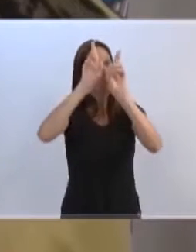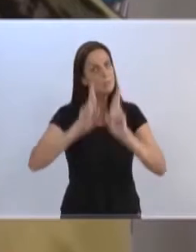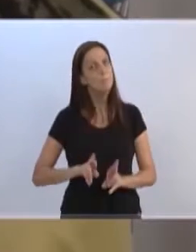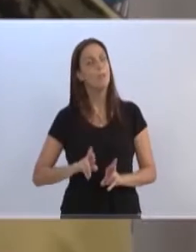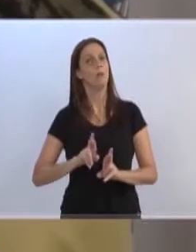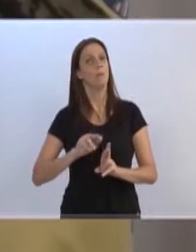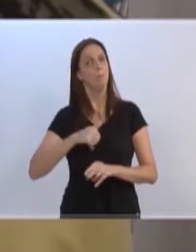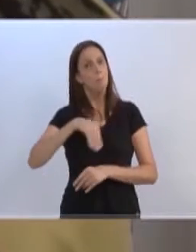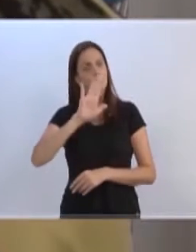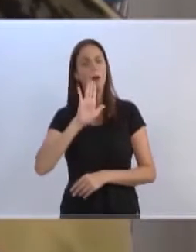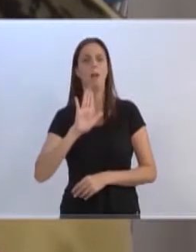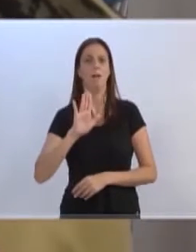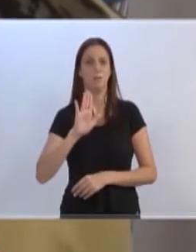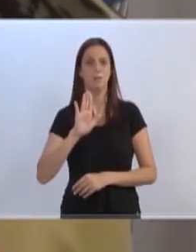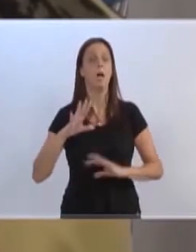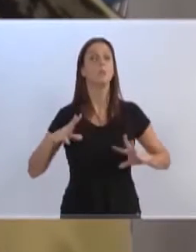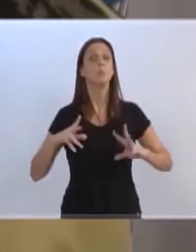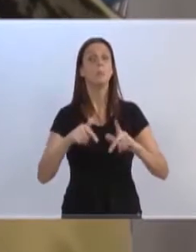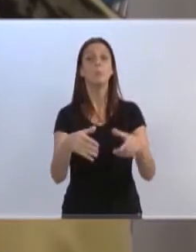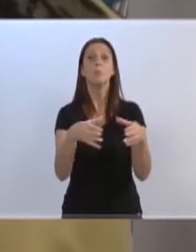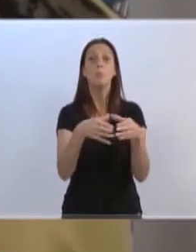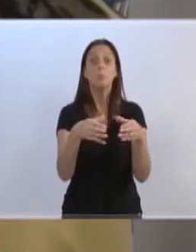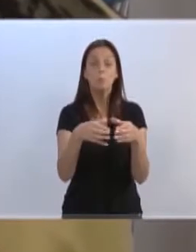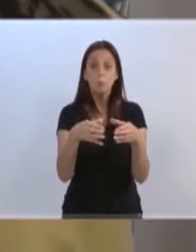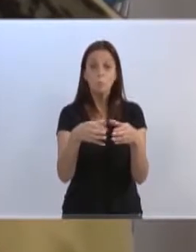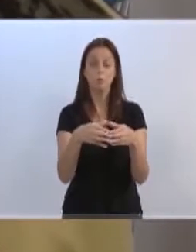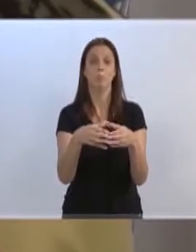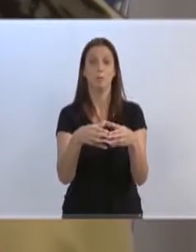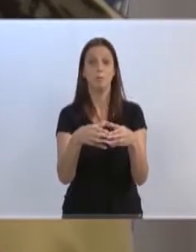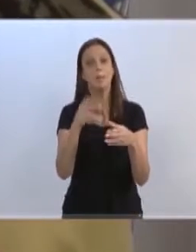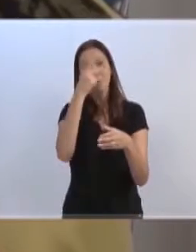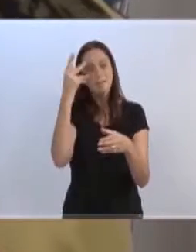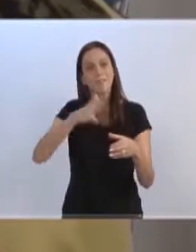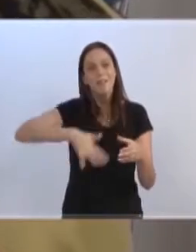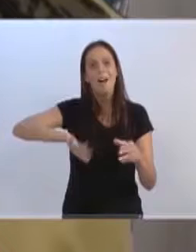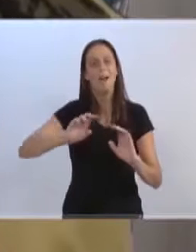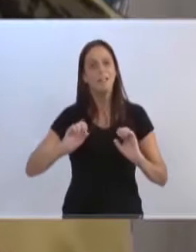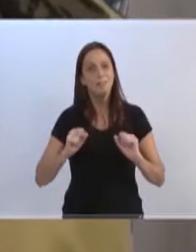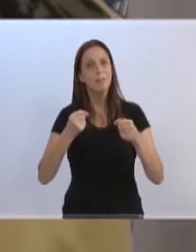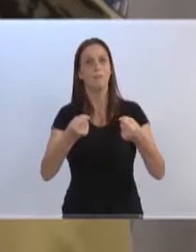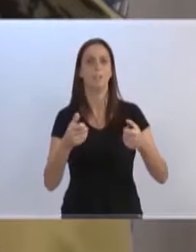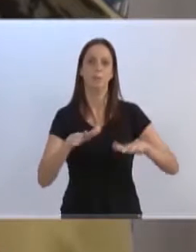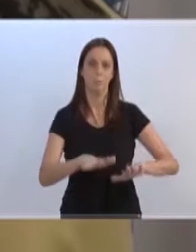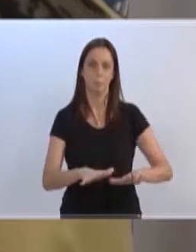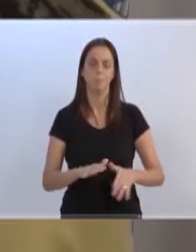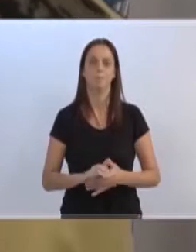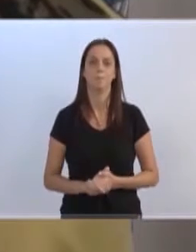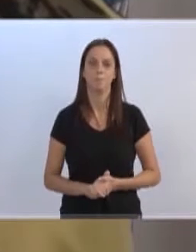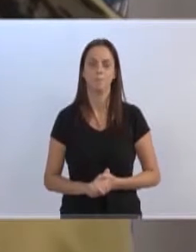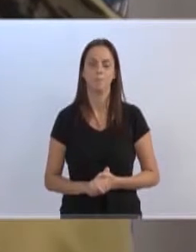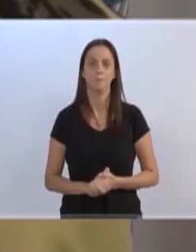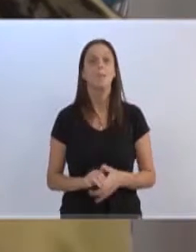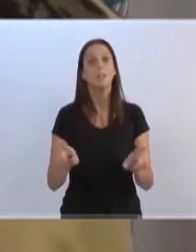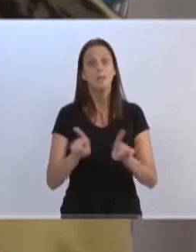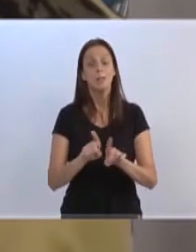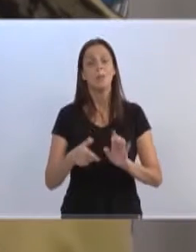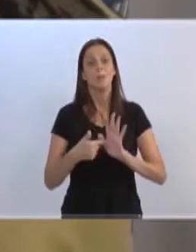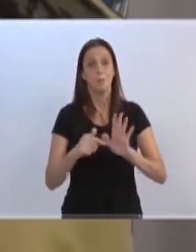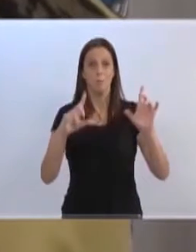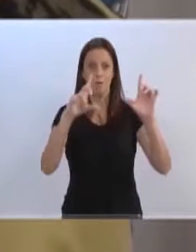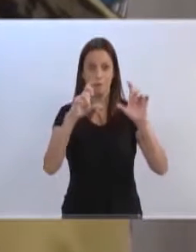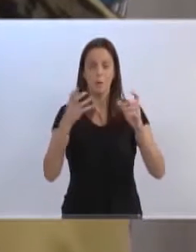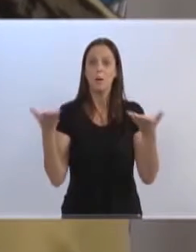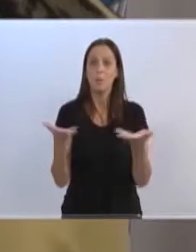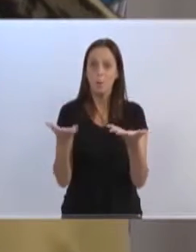do projeto de lei que apresentou para impossibilitar que condenados pela Lei Maria da Penha ocupem